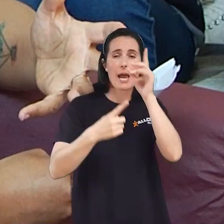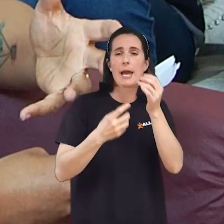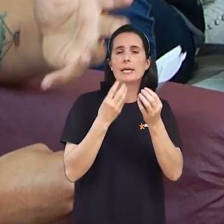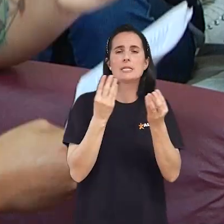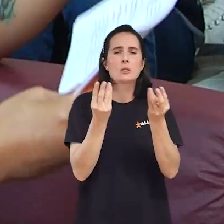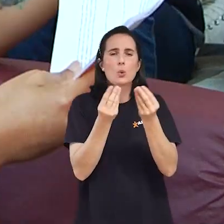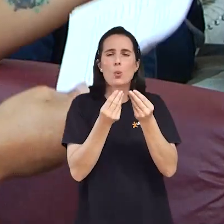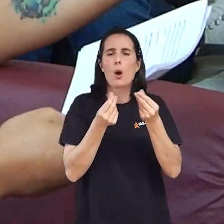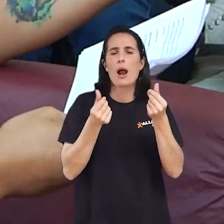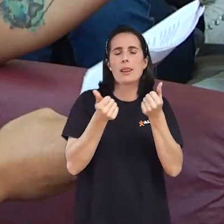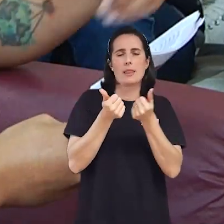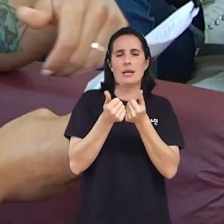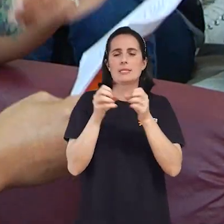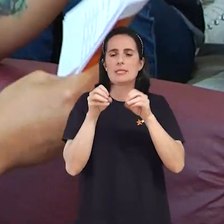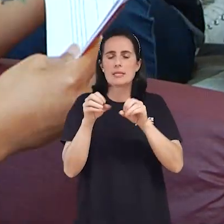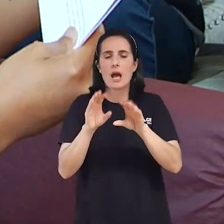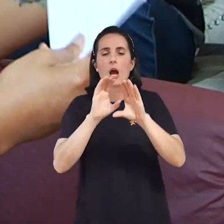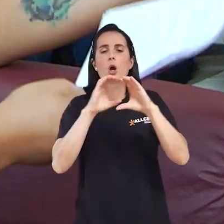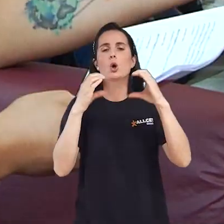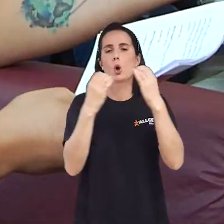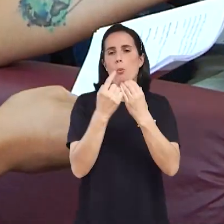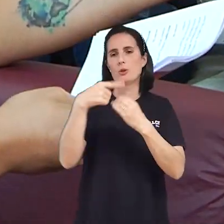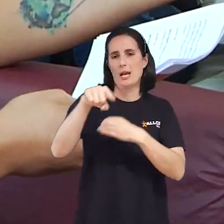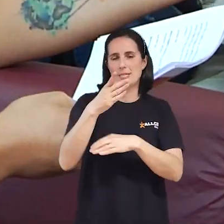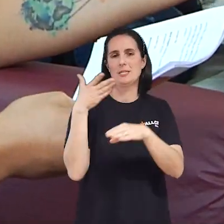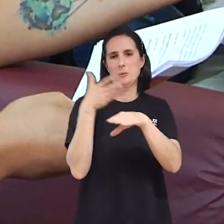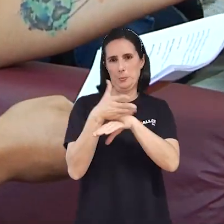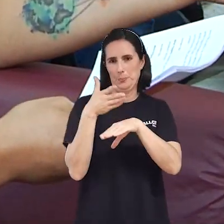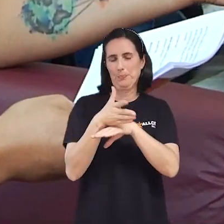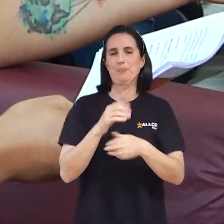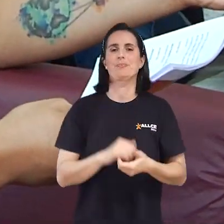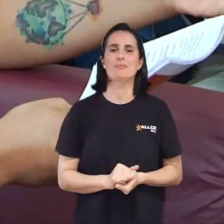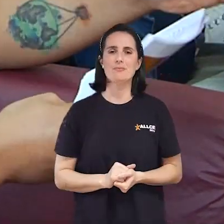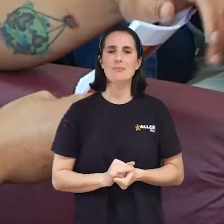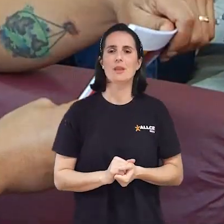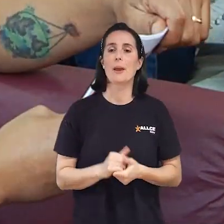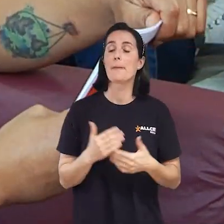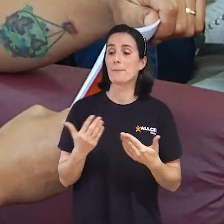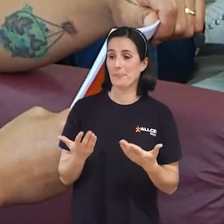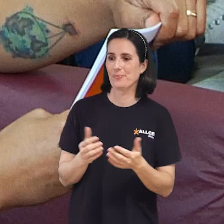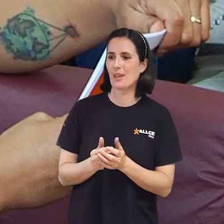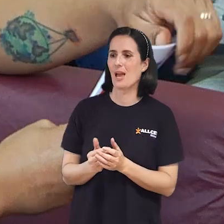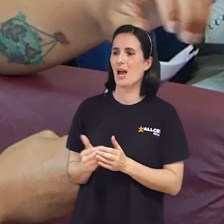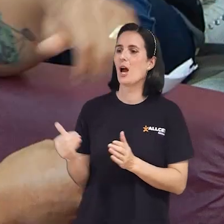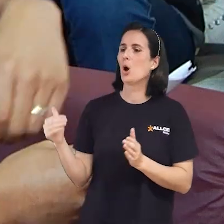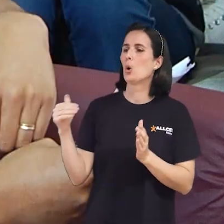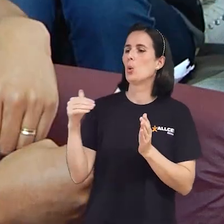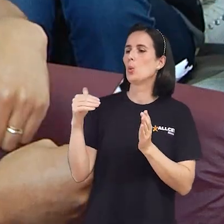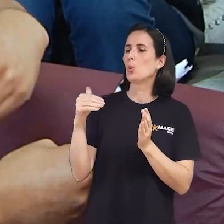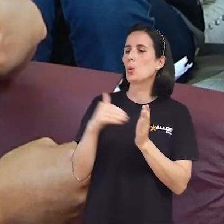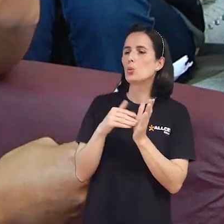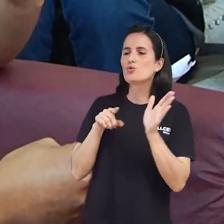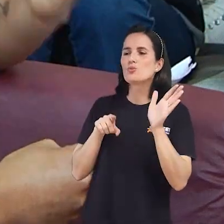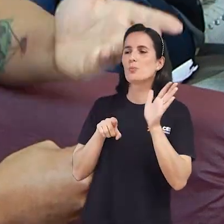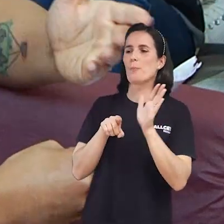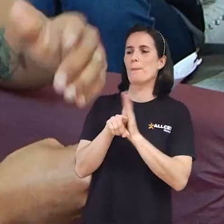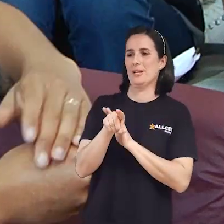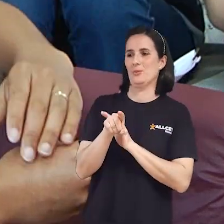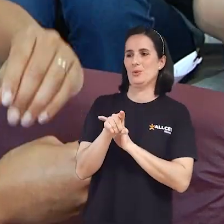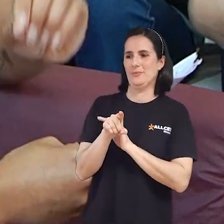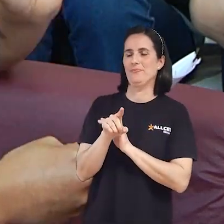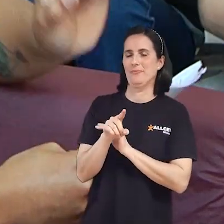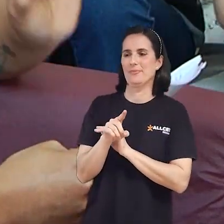letramento político aos nossos mirins, à comunidade escolar, da qual eles participam também, falando desde os